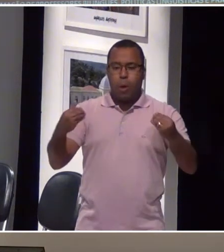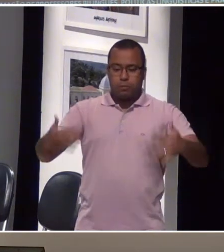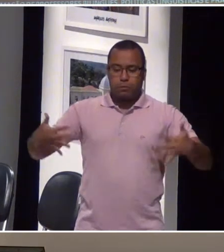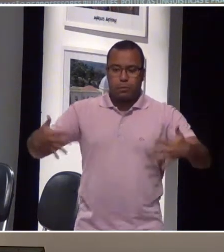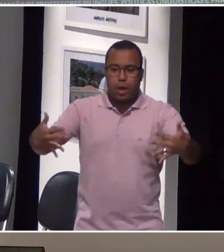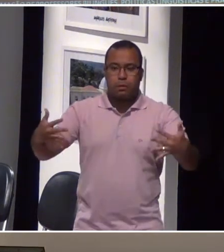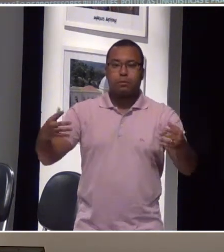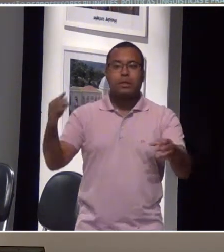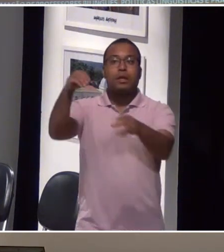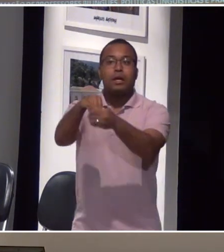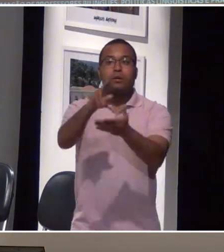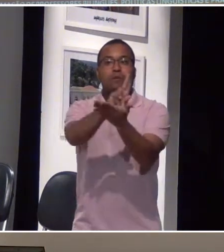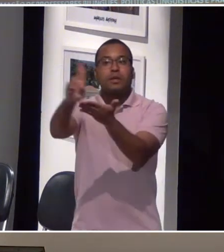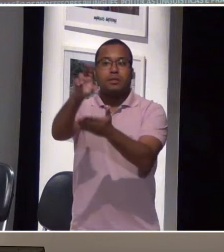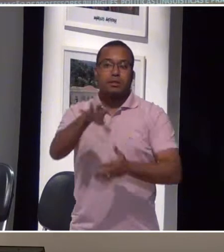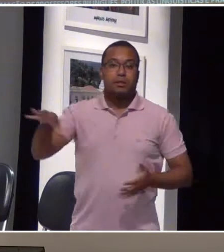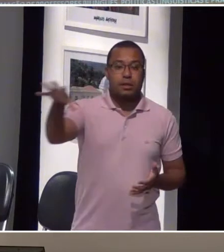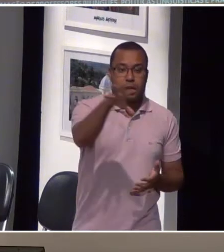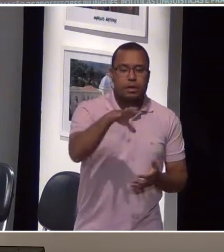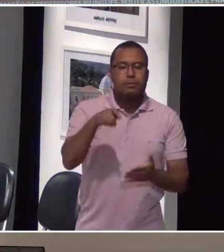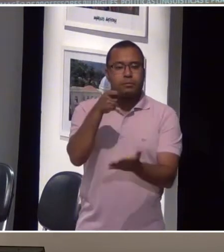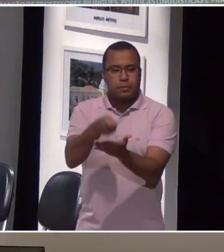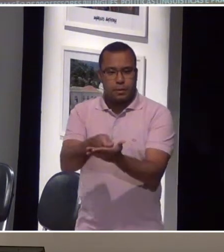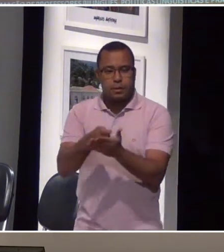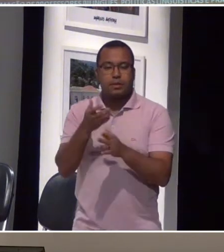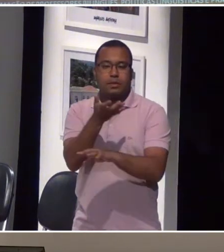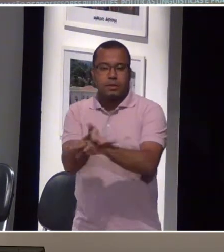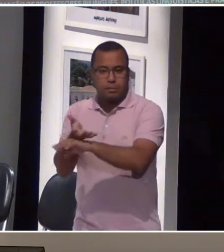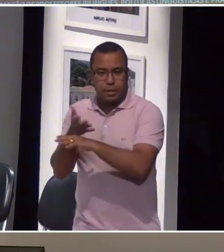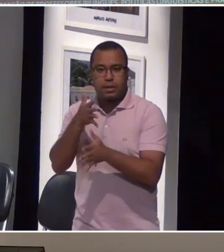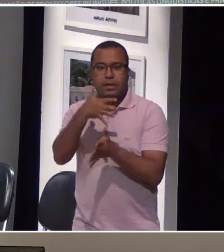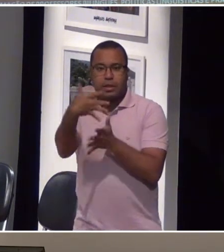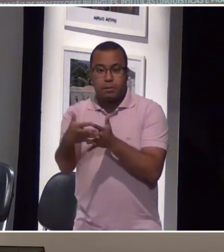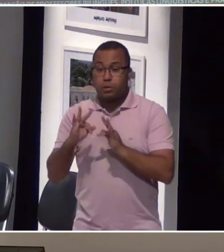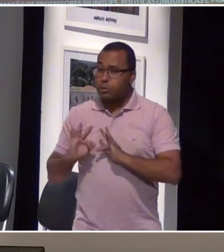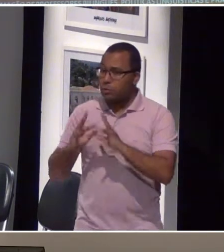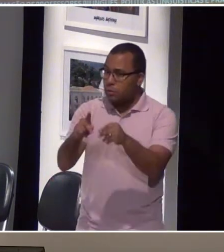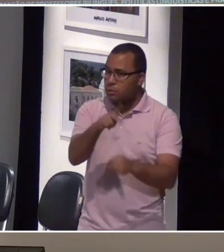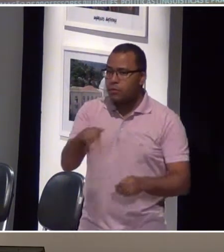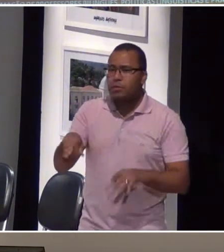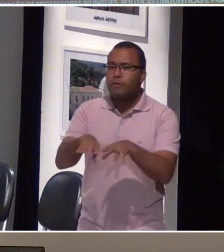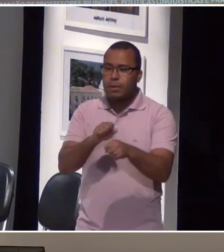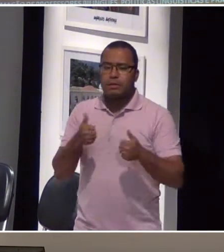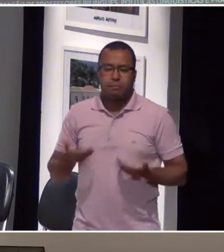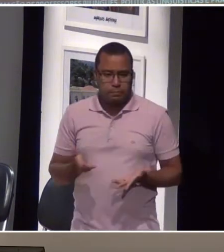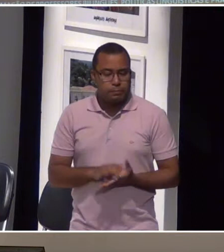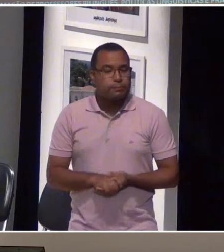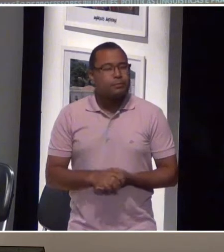nas universidades, a obrigatoriedade da disciplina de Libras e a formação de todos os professores, mas